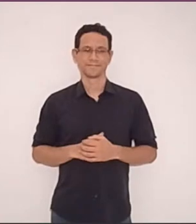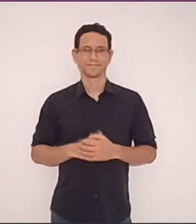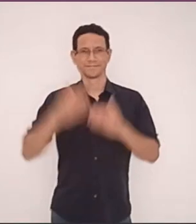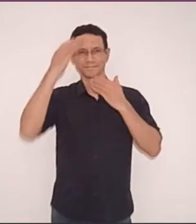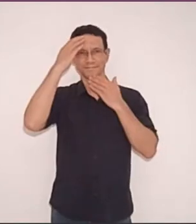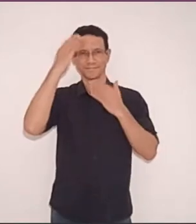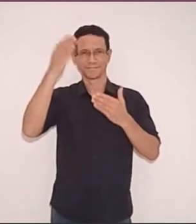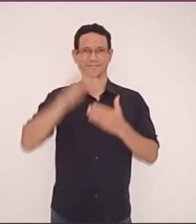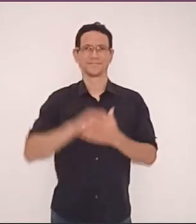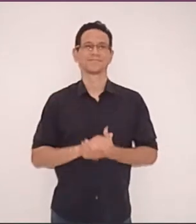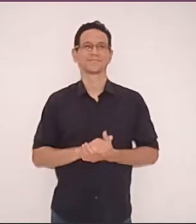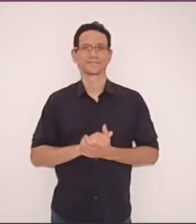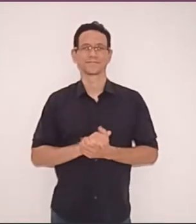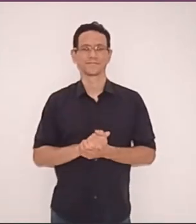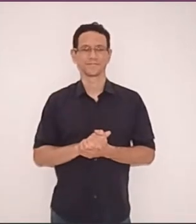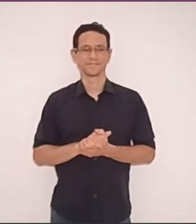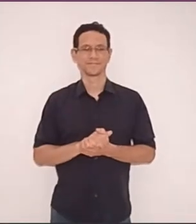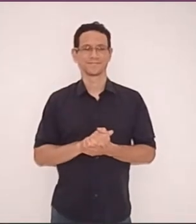Obrigado